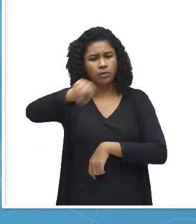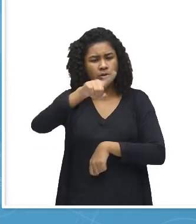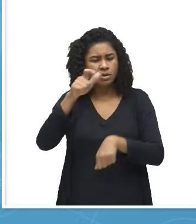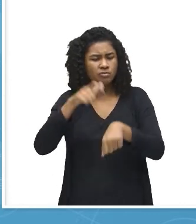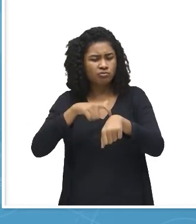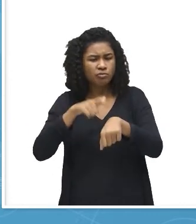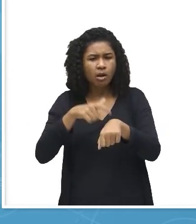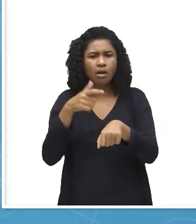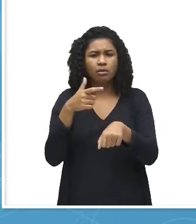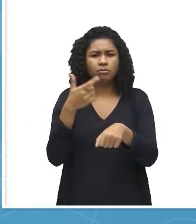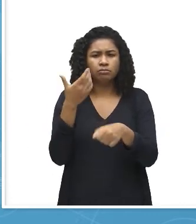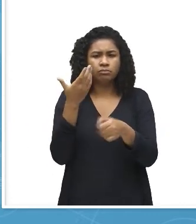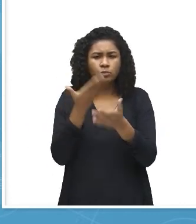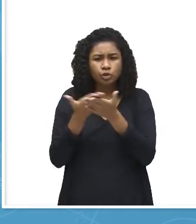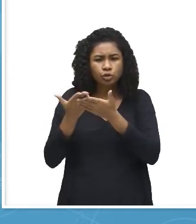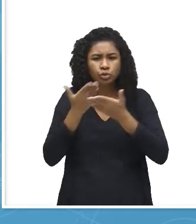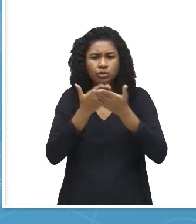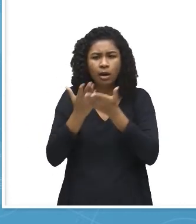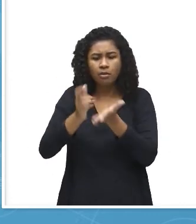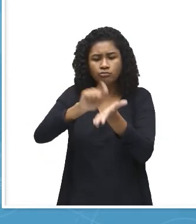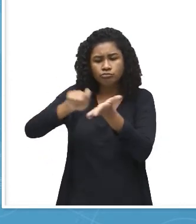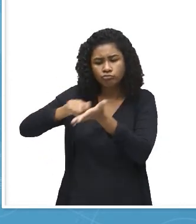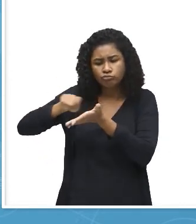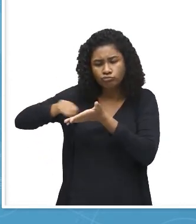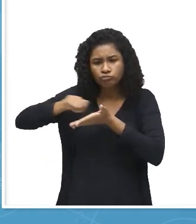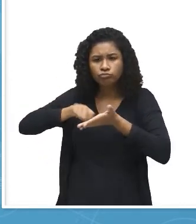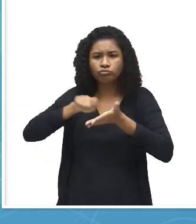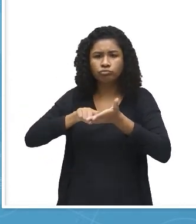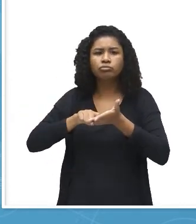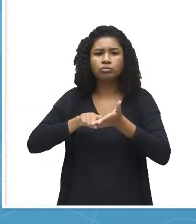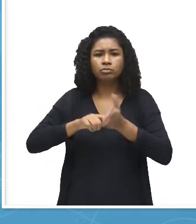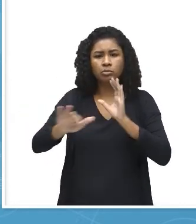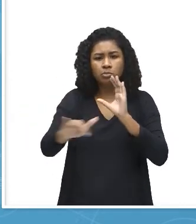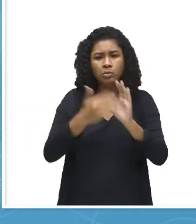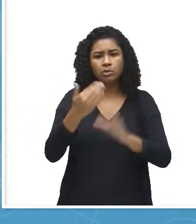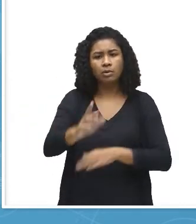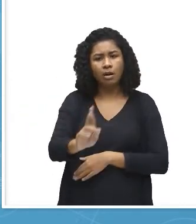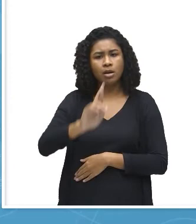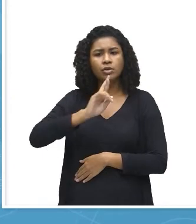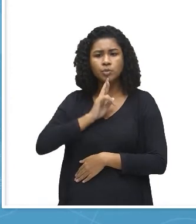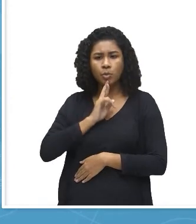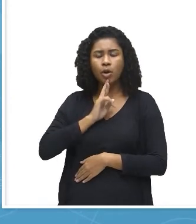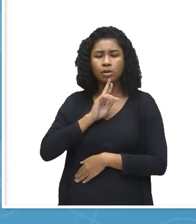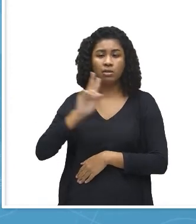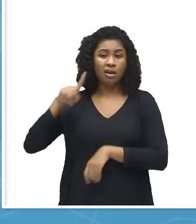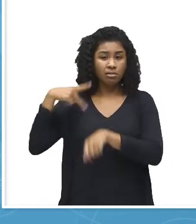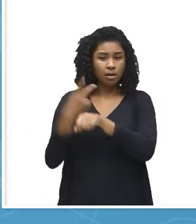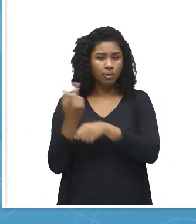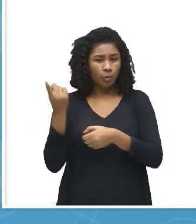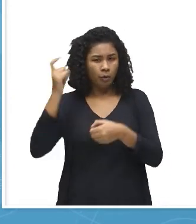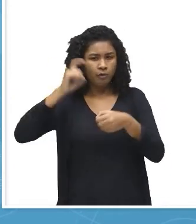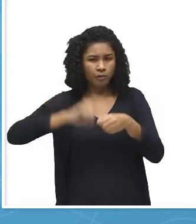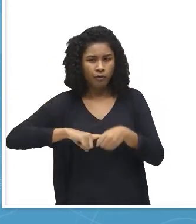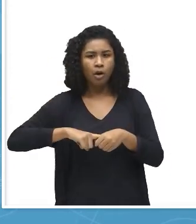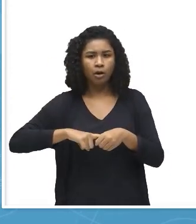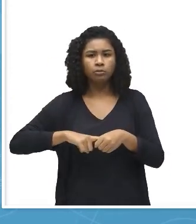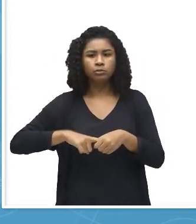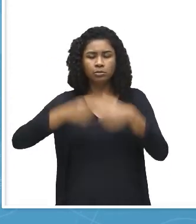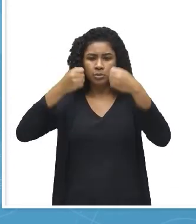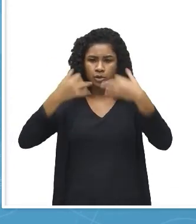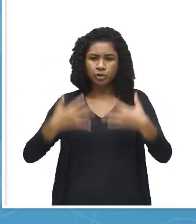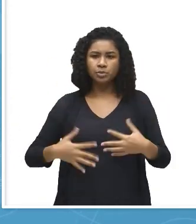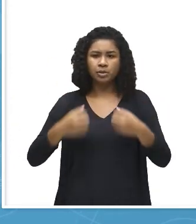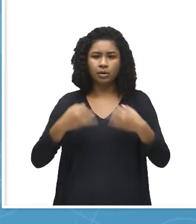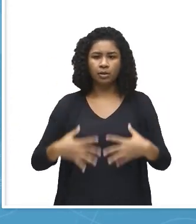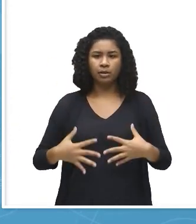de vocês, fazer as anotações. Daqui a pouco a gente vai estar de volta para ver a resposta de vocês e refletir um pouco mais em cima da aula de